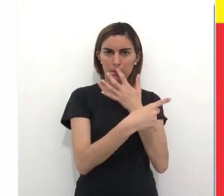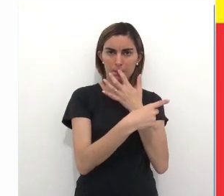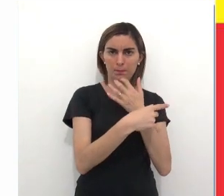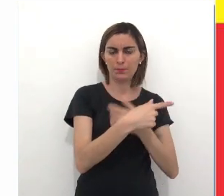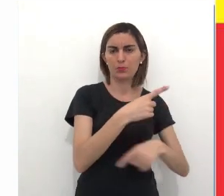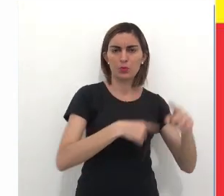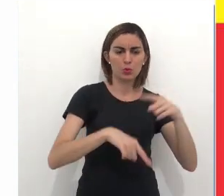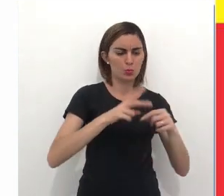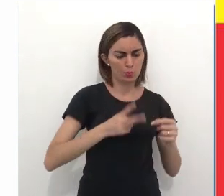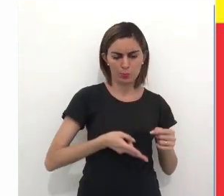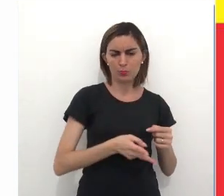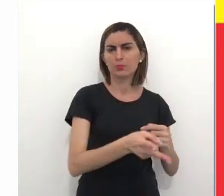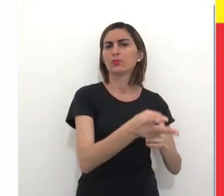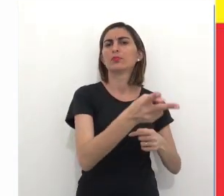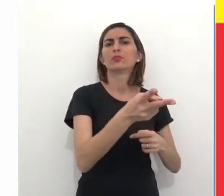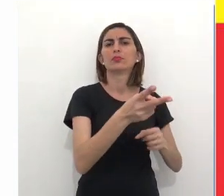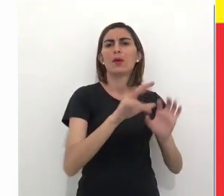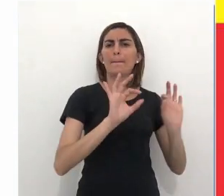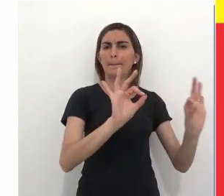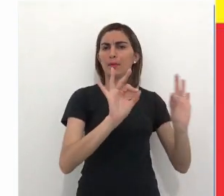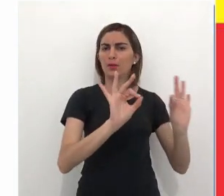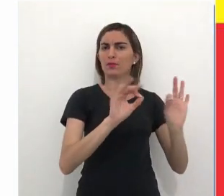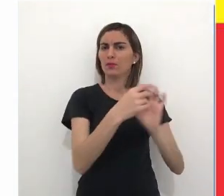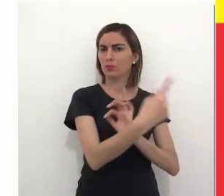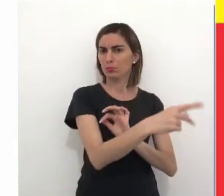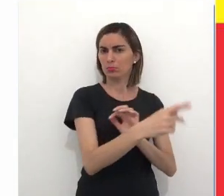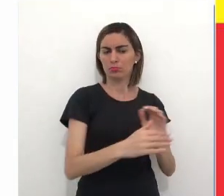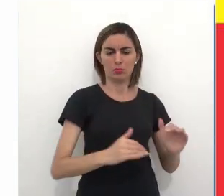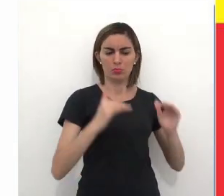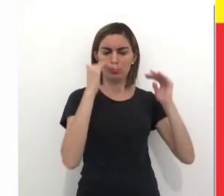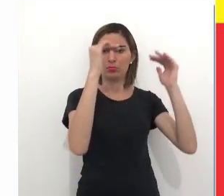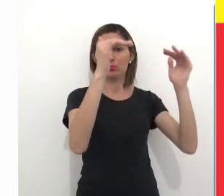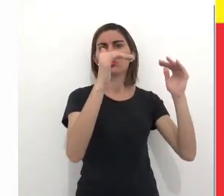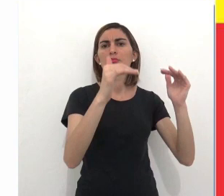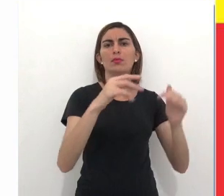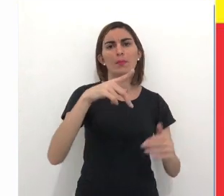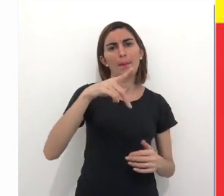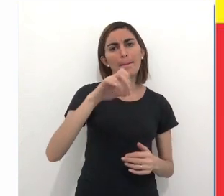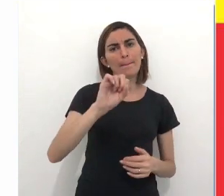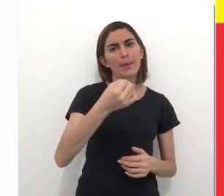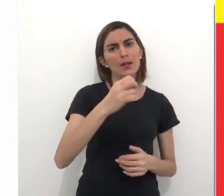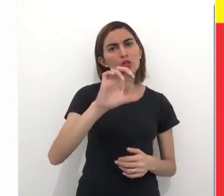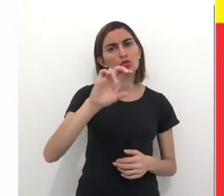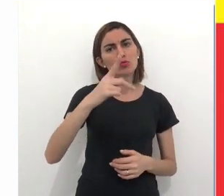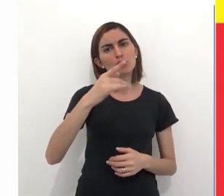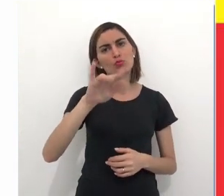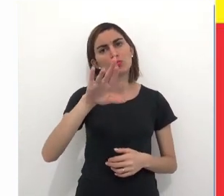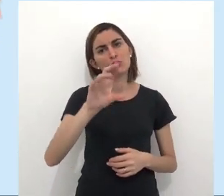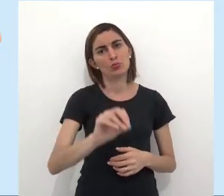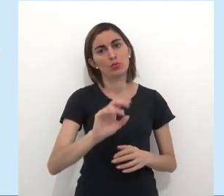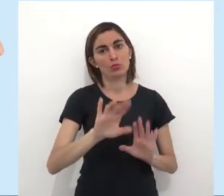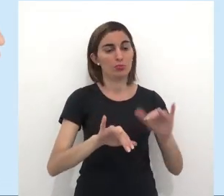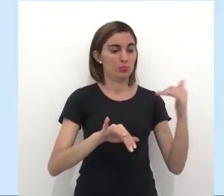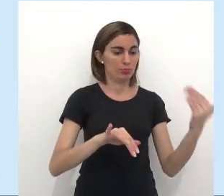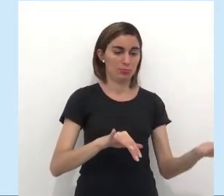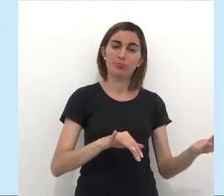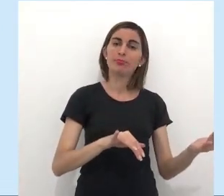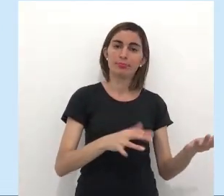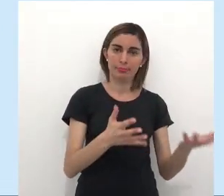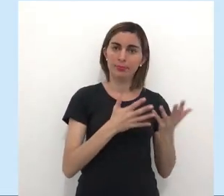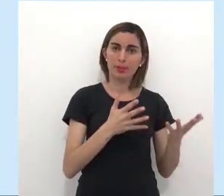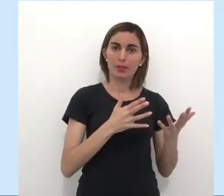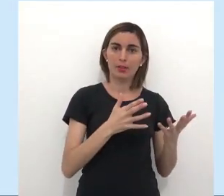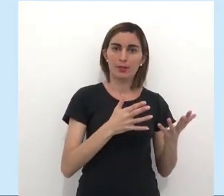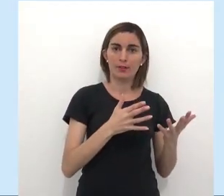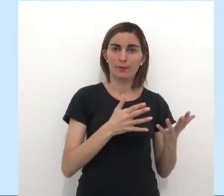a manutenção de privilégios, pés de chumbo, né? Então, de um lado, uns